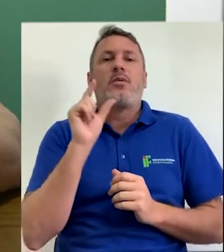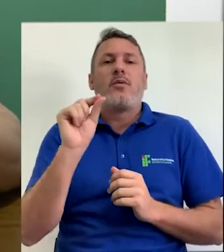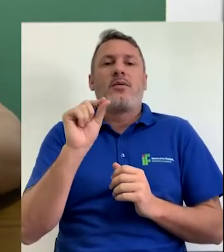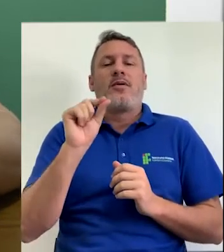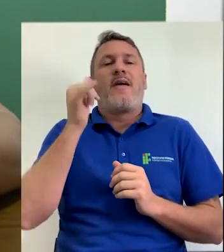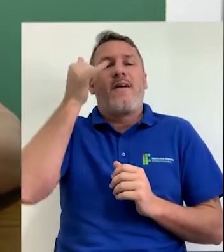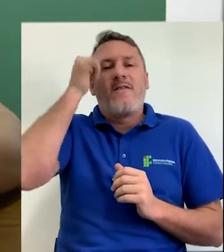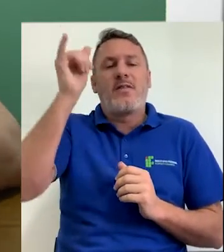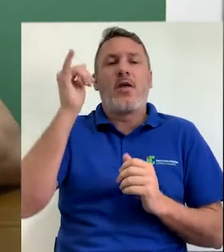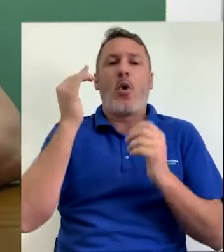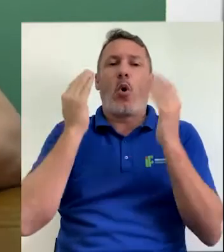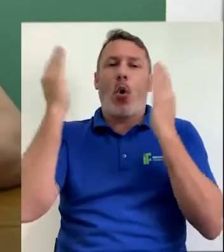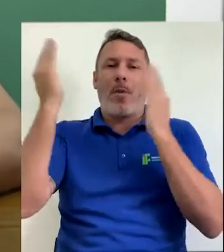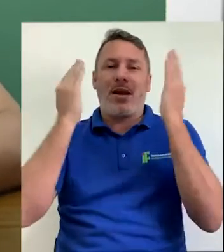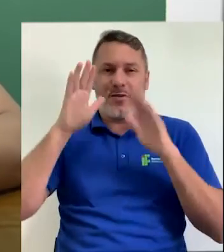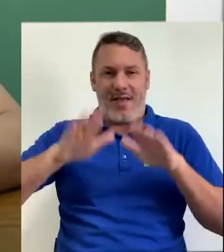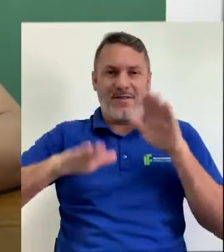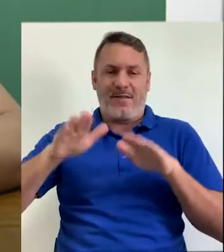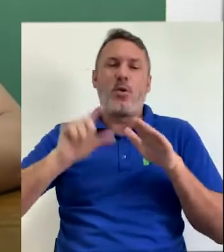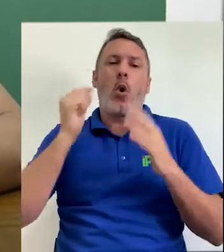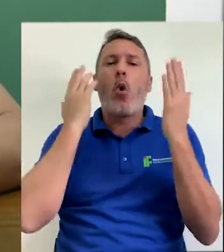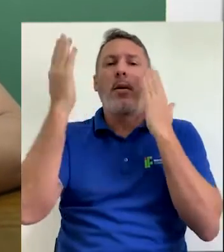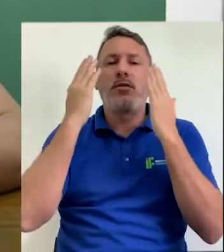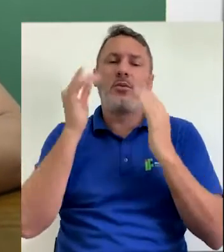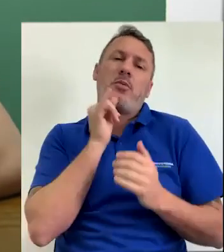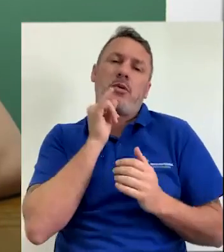algumas comparações que são as seguintes: